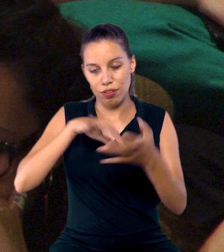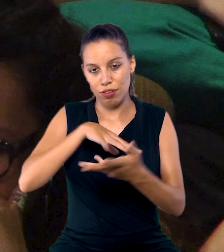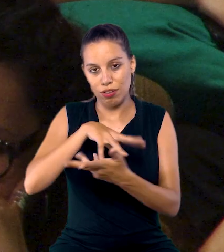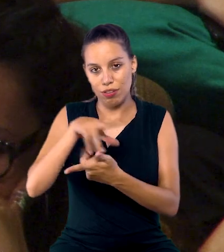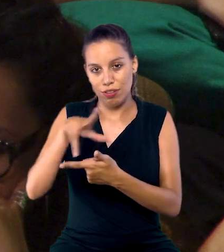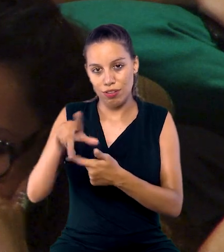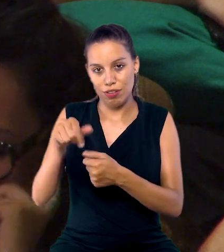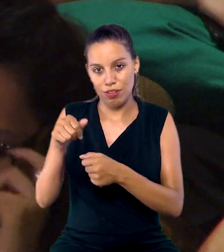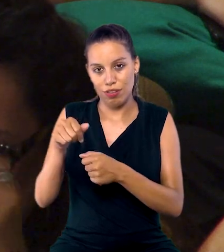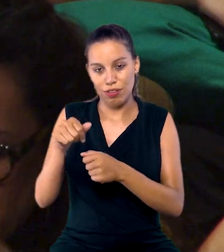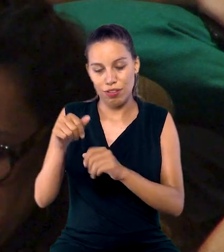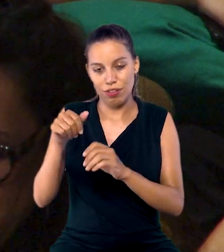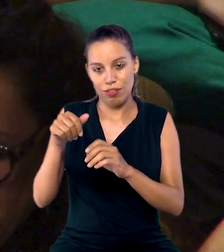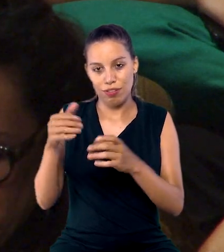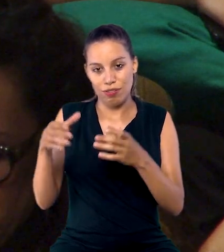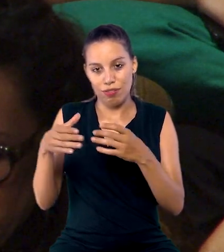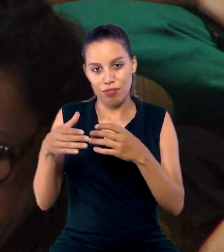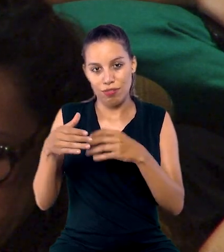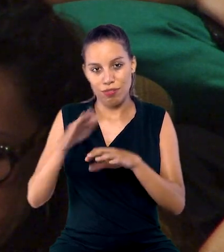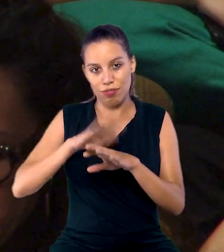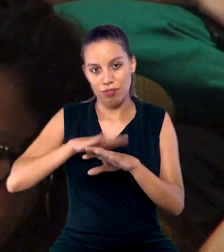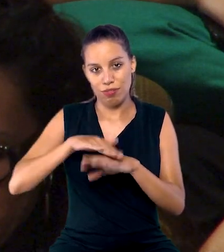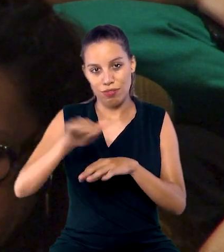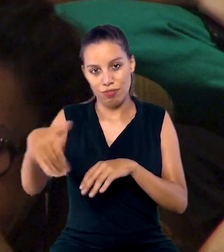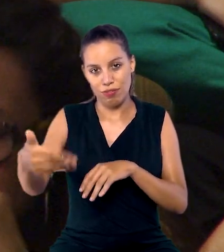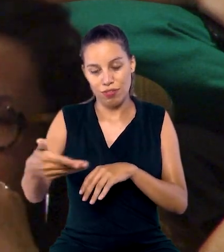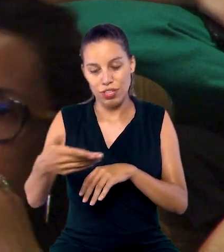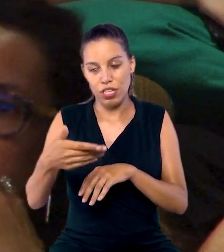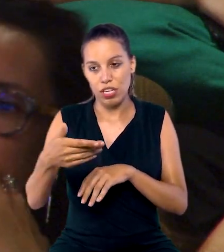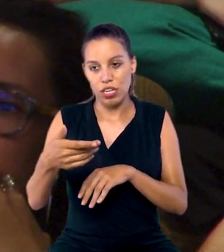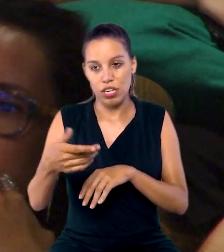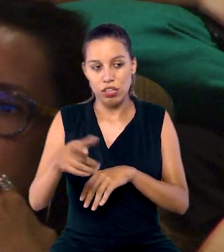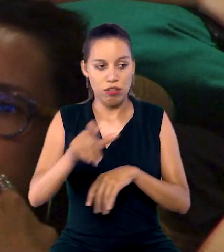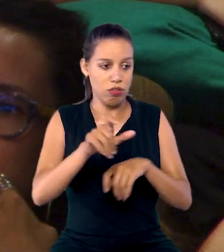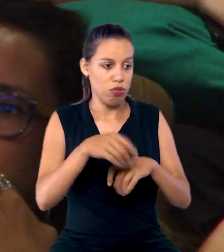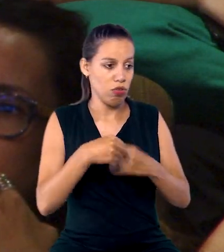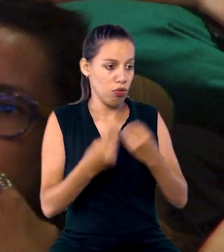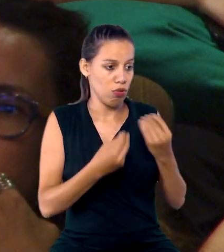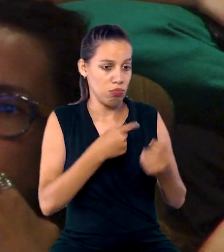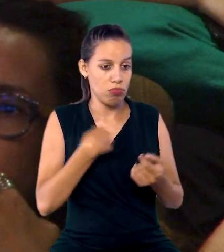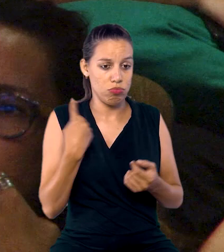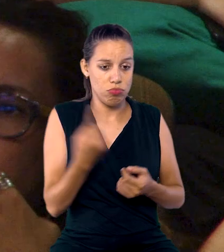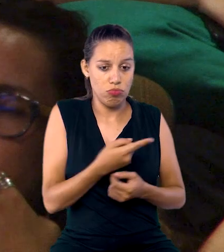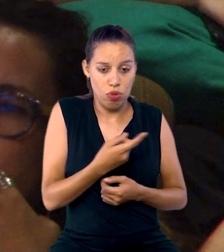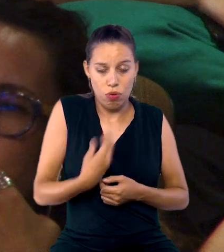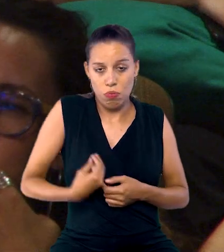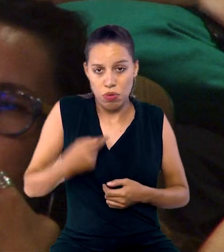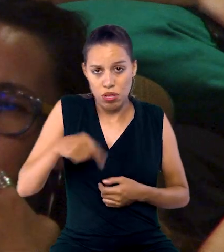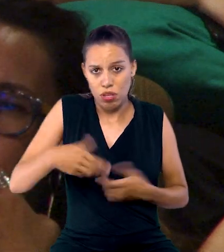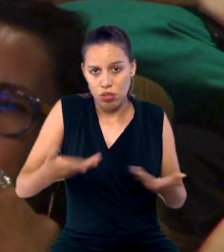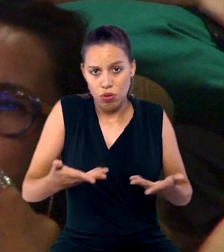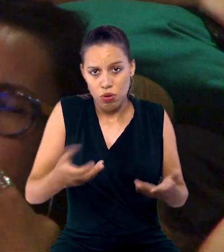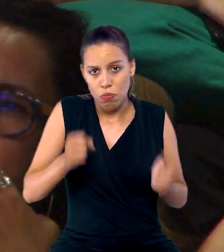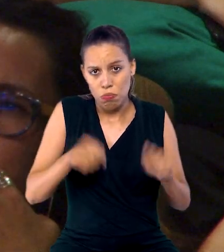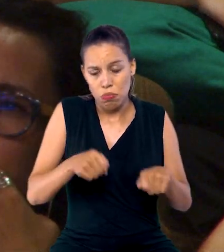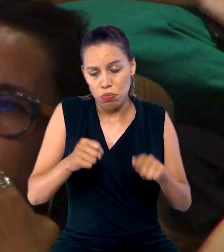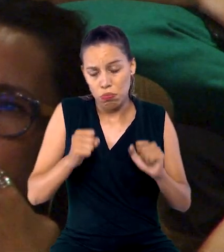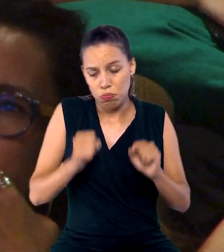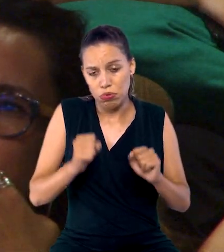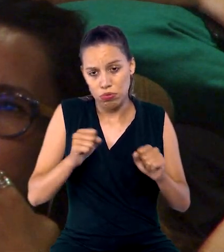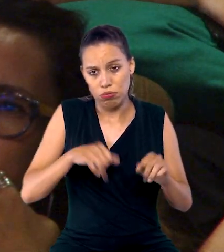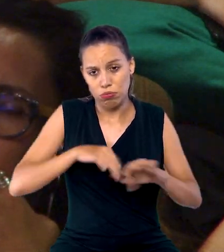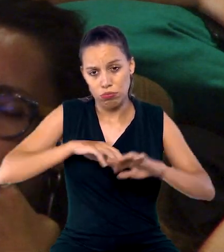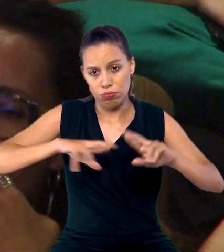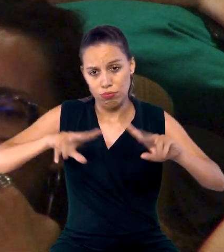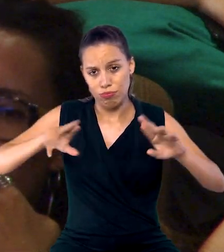universo multicêntrico e como que a gente poderia, aqui os presentes, multiplicar todas essas